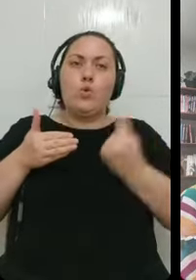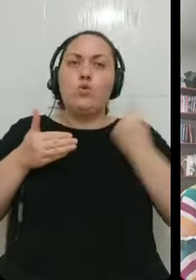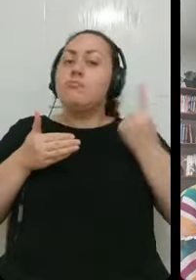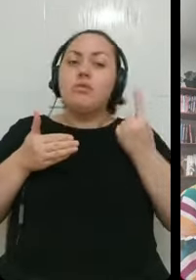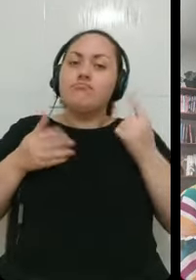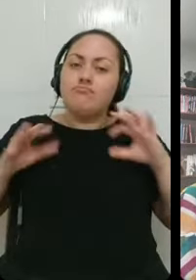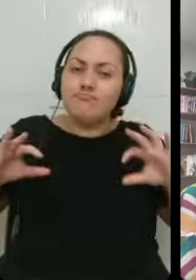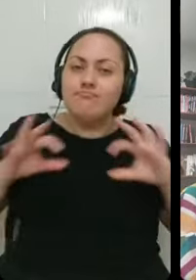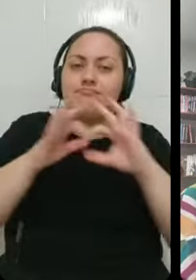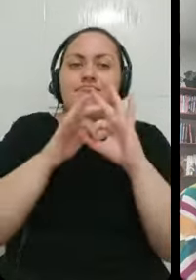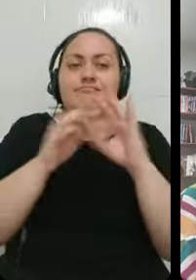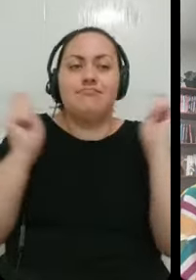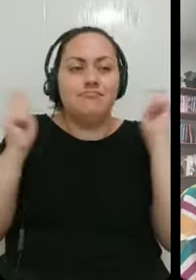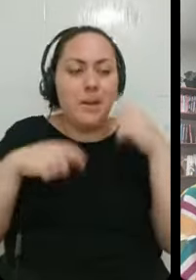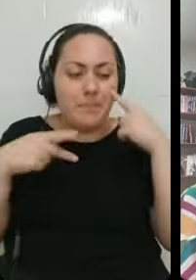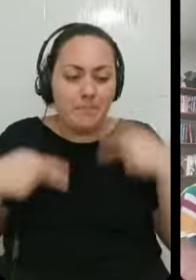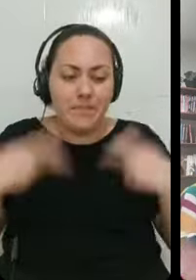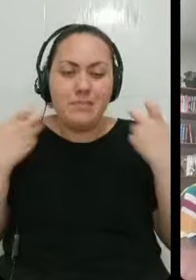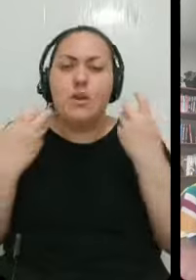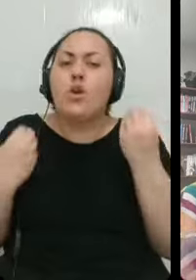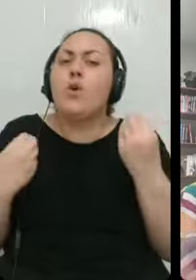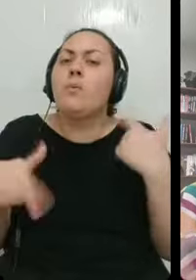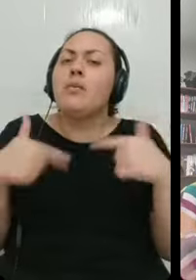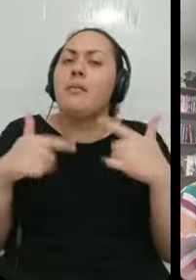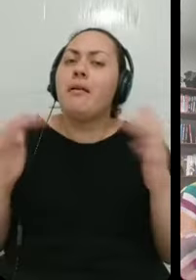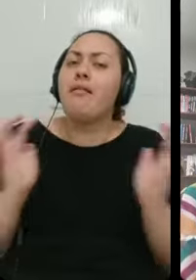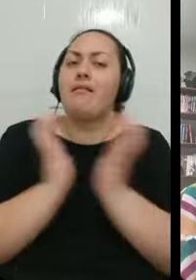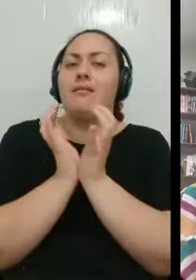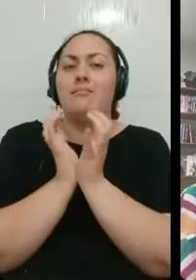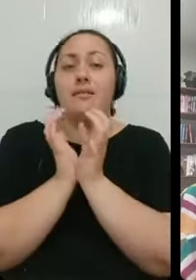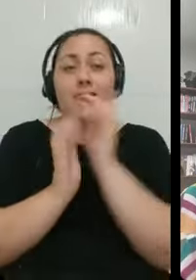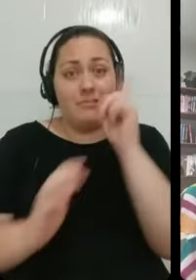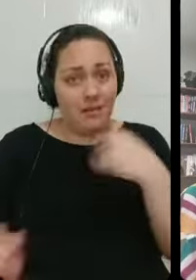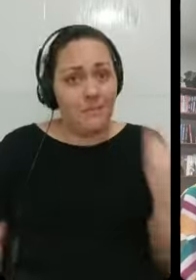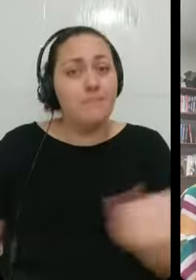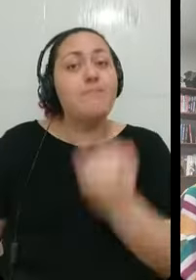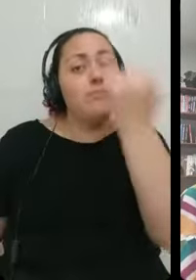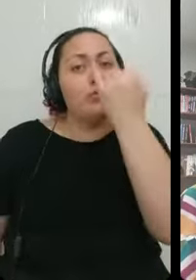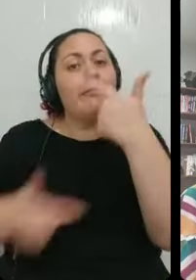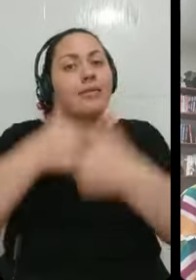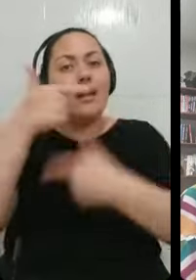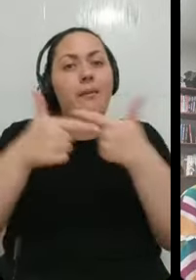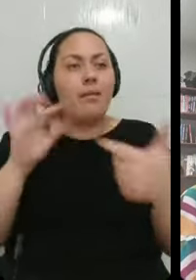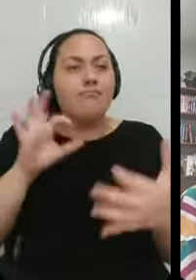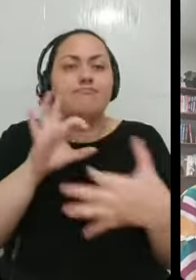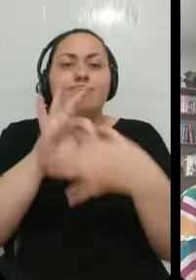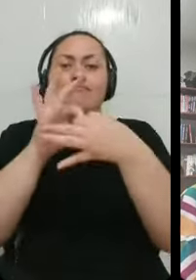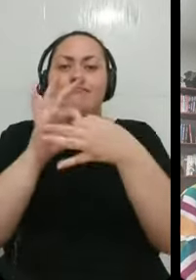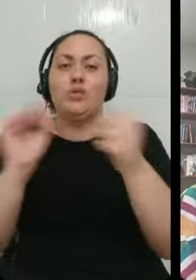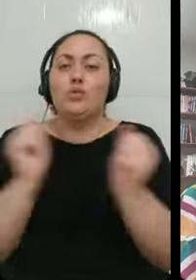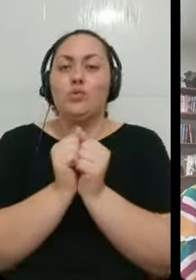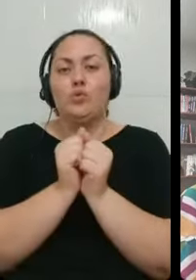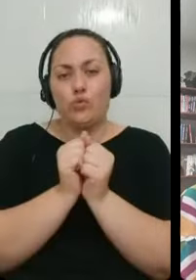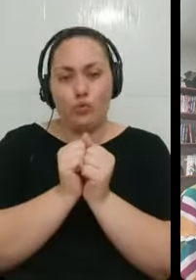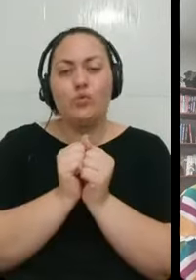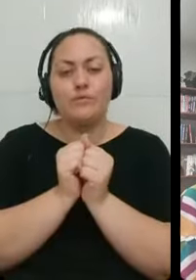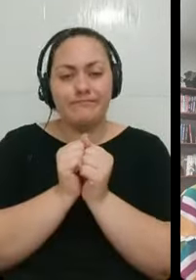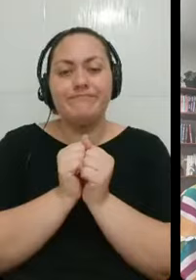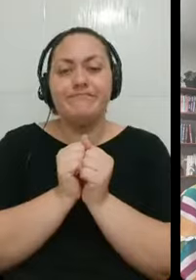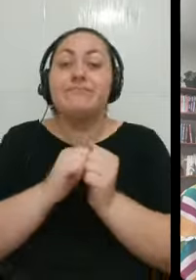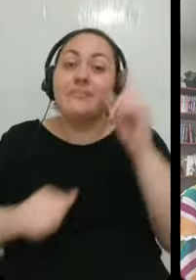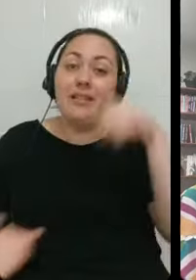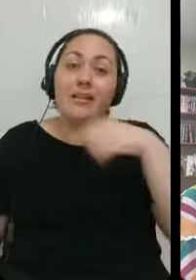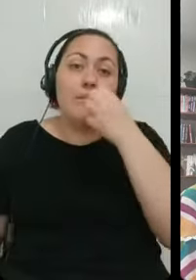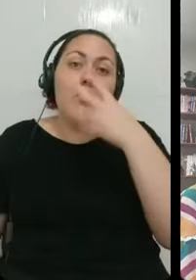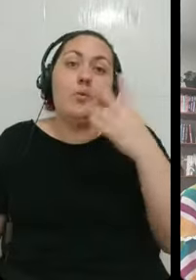e reconhecer como seria muito importante o trabalho em conjunto, né? Então, um pouco também a gente tem estabelecido